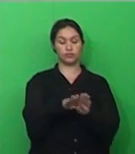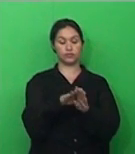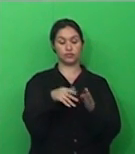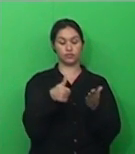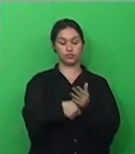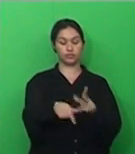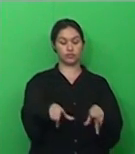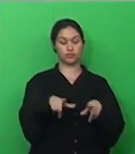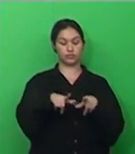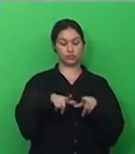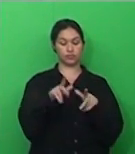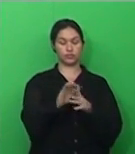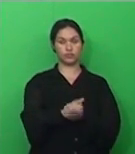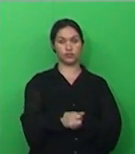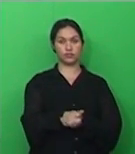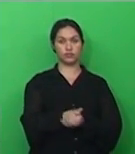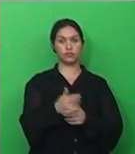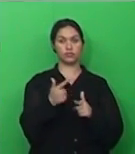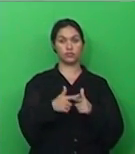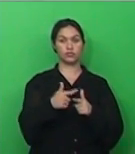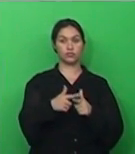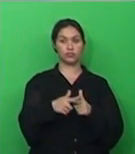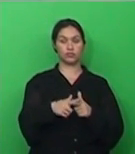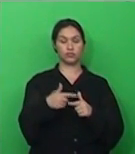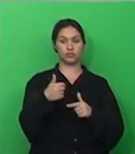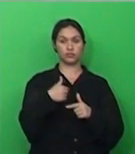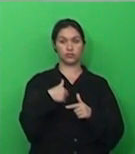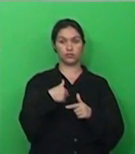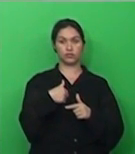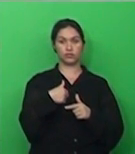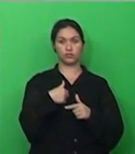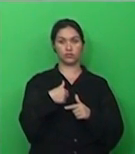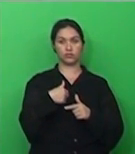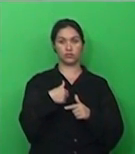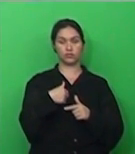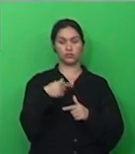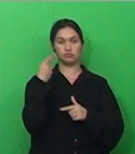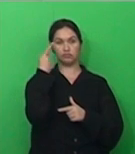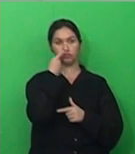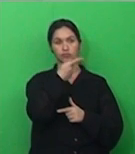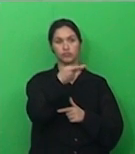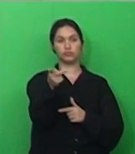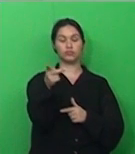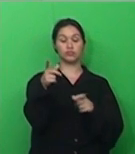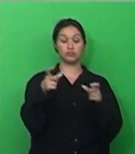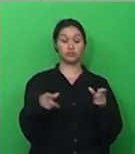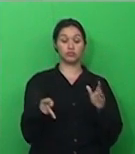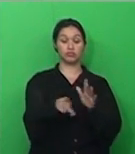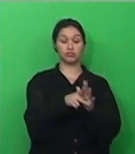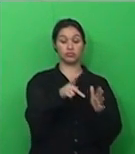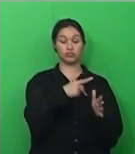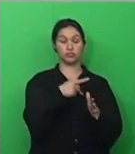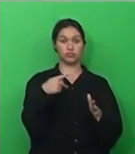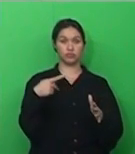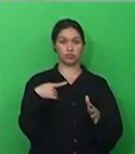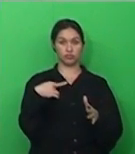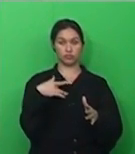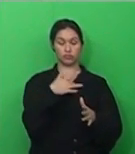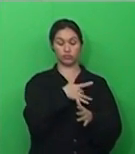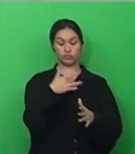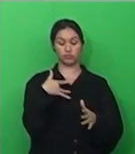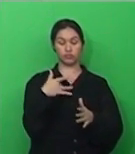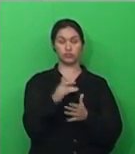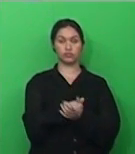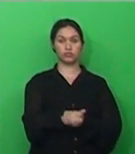desse requerimento, porque me chamou a atenção algumas visitas que eu tenho feito em alguns postos de saúde.